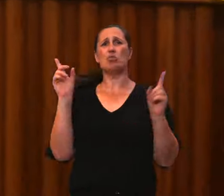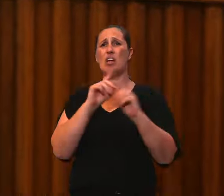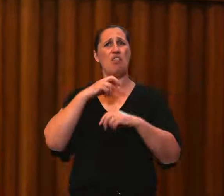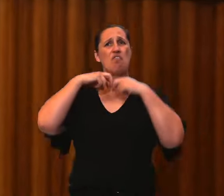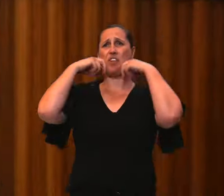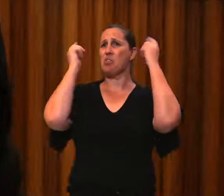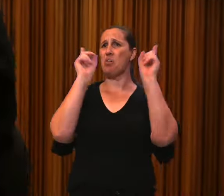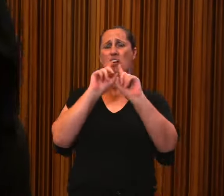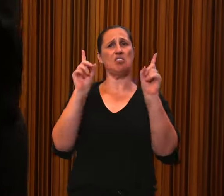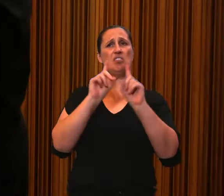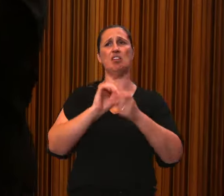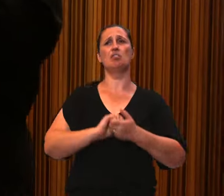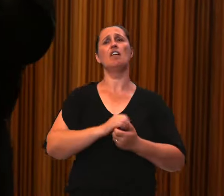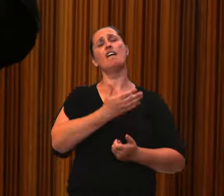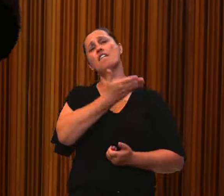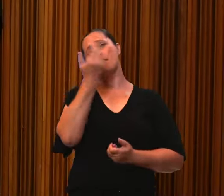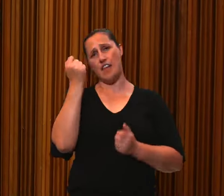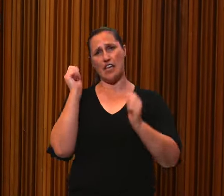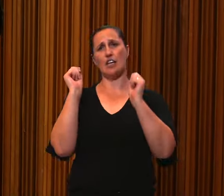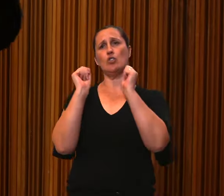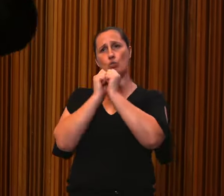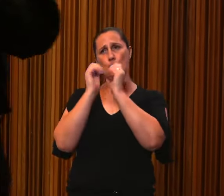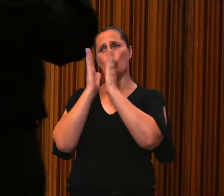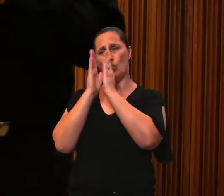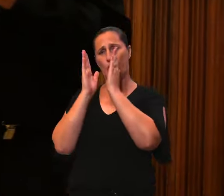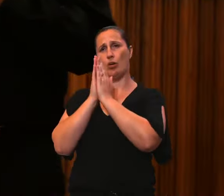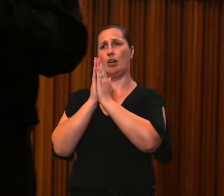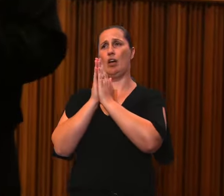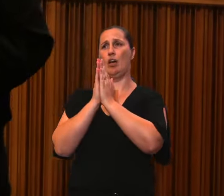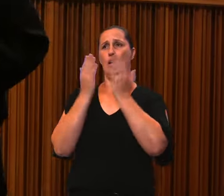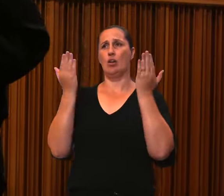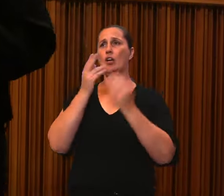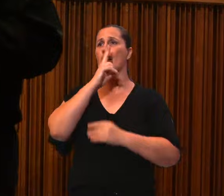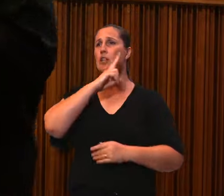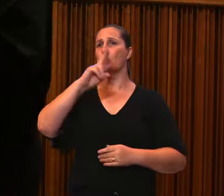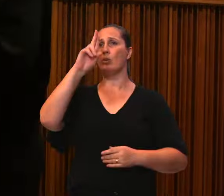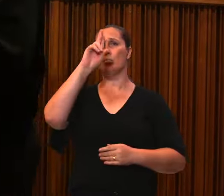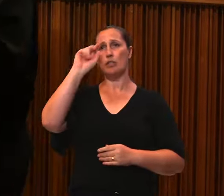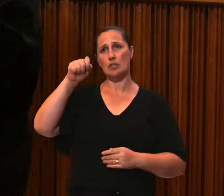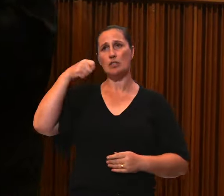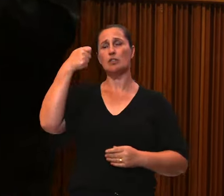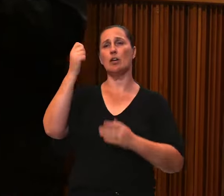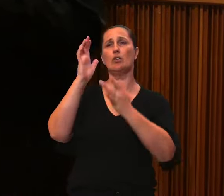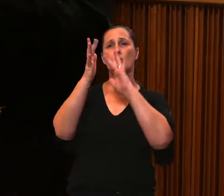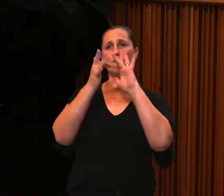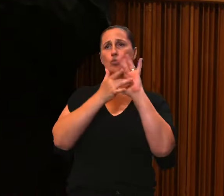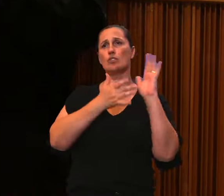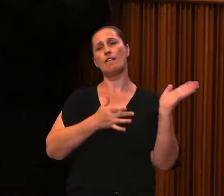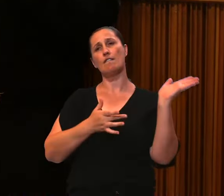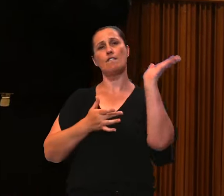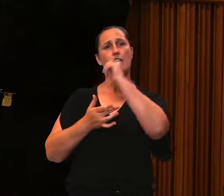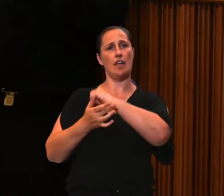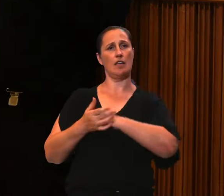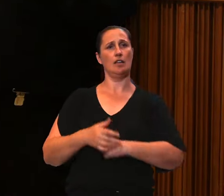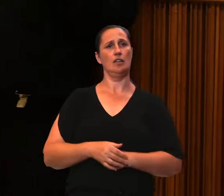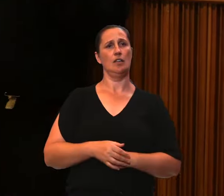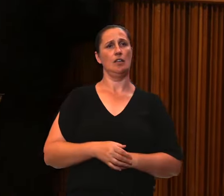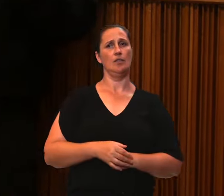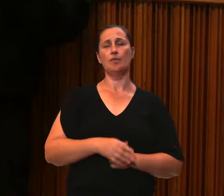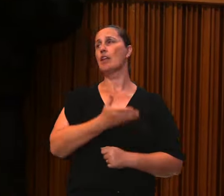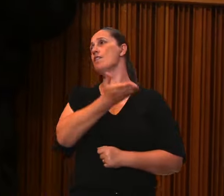vergonha vem aqui eu vou est orando por você venha em nome de Jesus venha venha quando chegar aqui encosta aqui e já olha